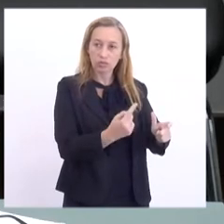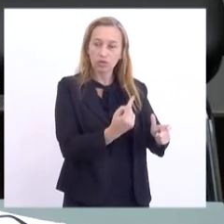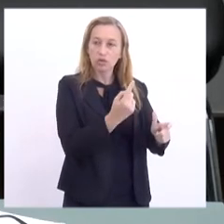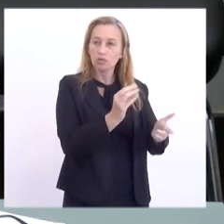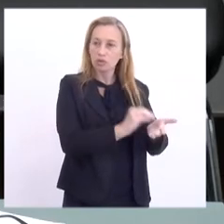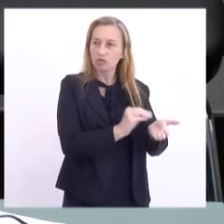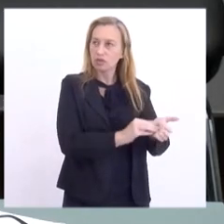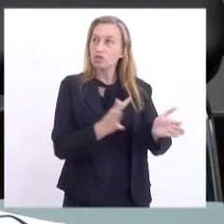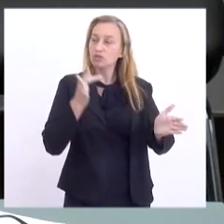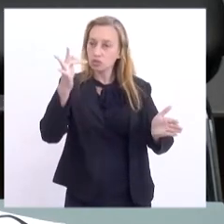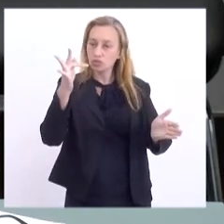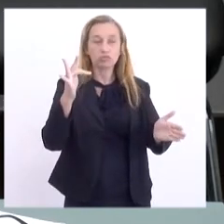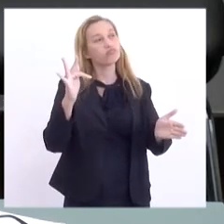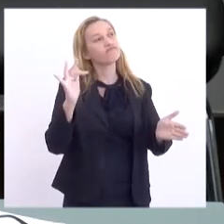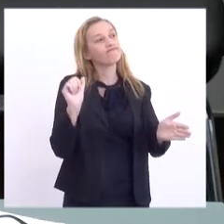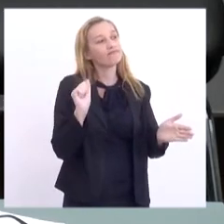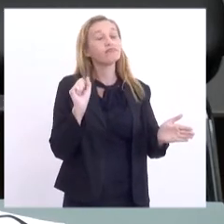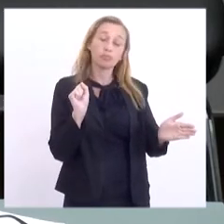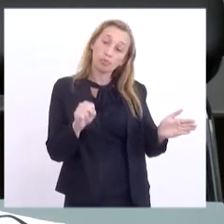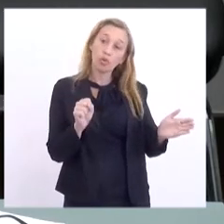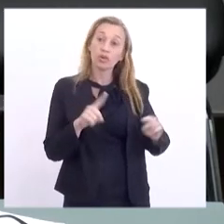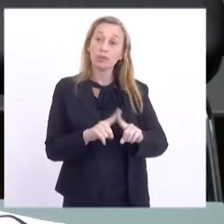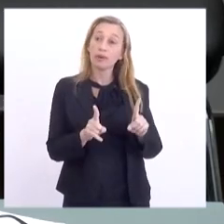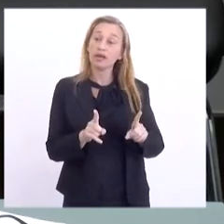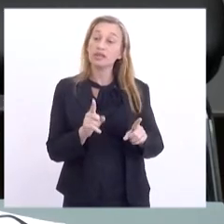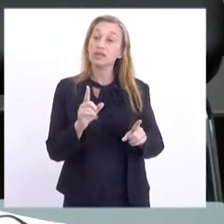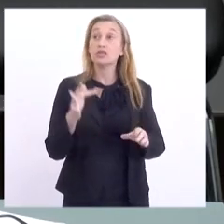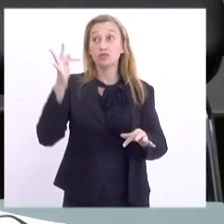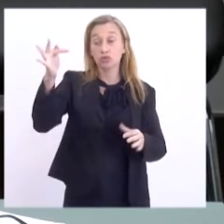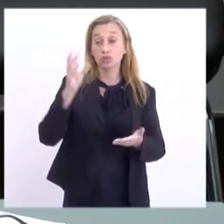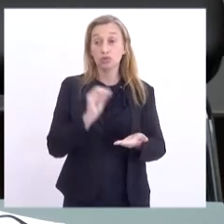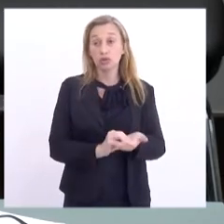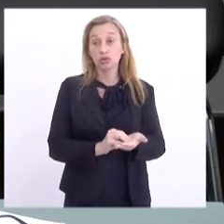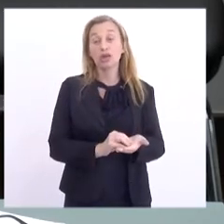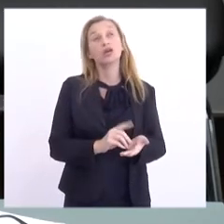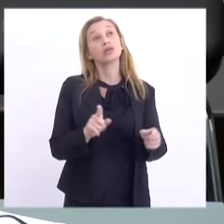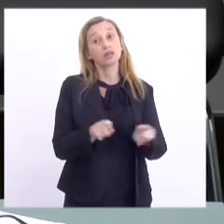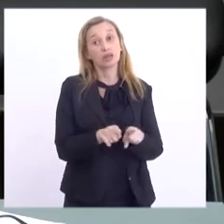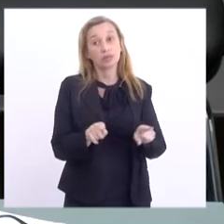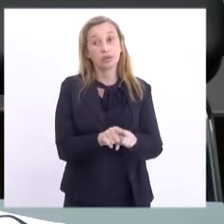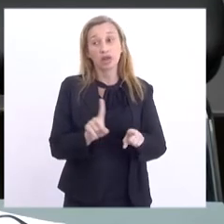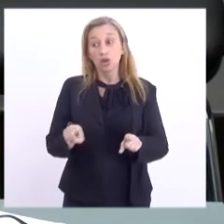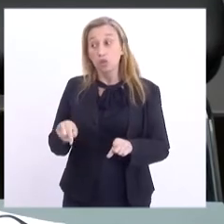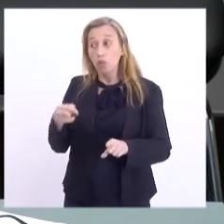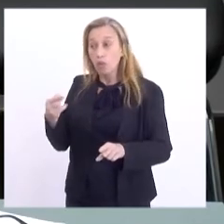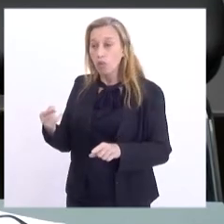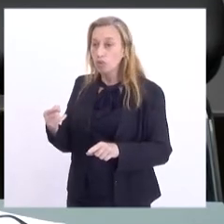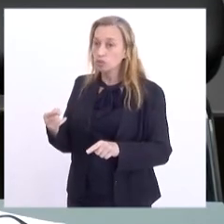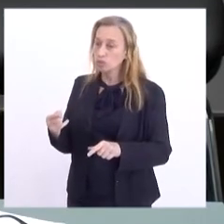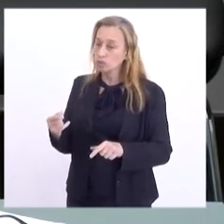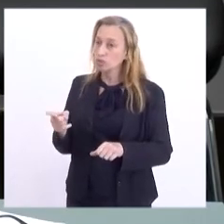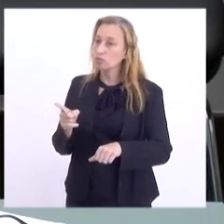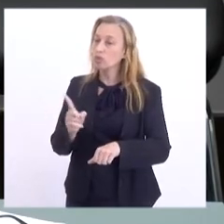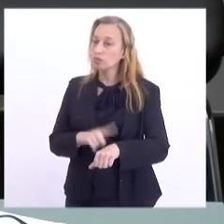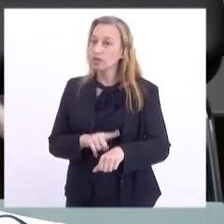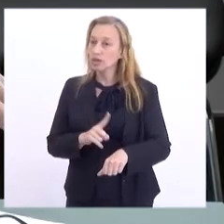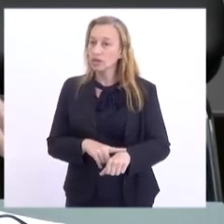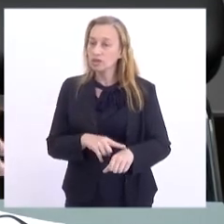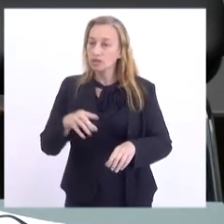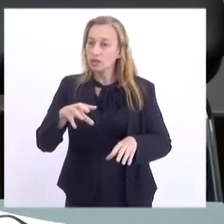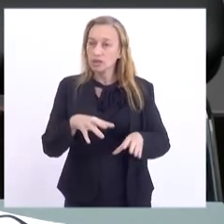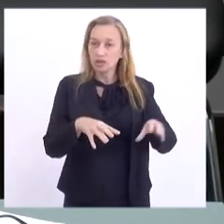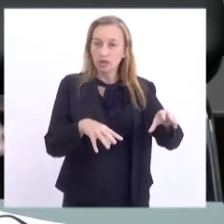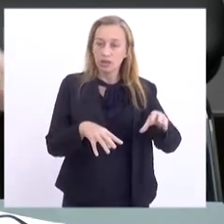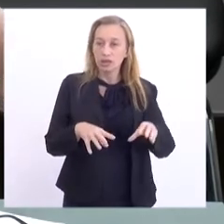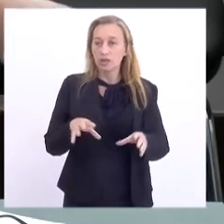pode faltar no futuro sim pode mas se ele faltar no futuro nós vamos também outro processo poderá locar